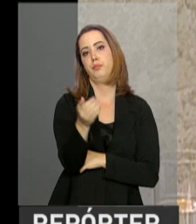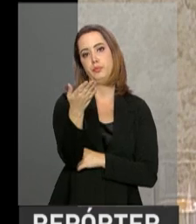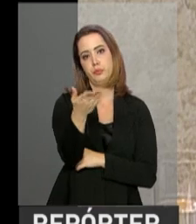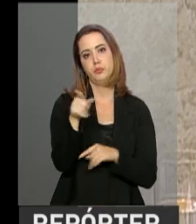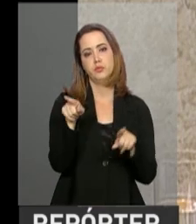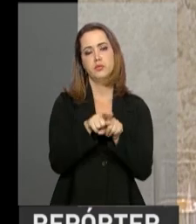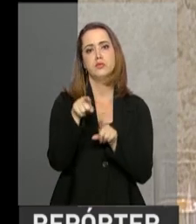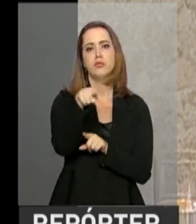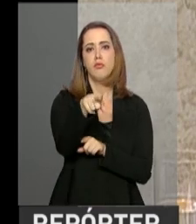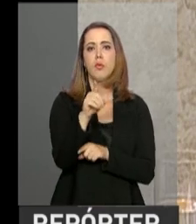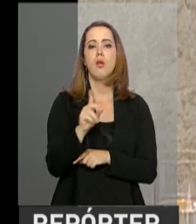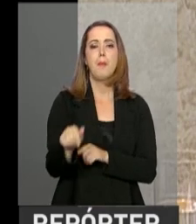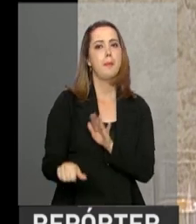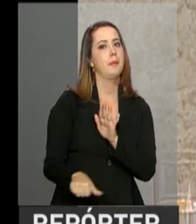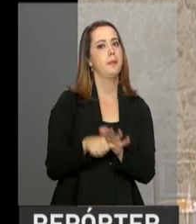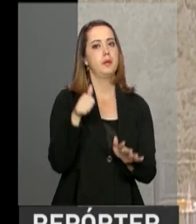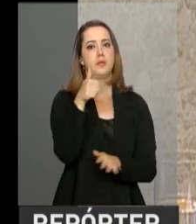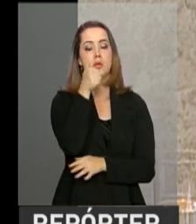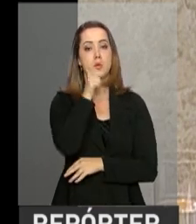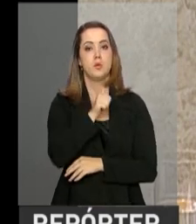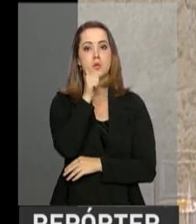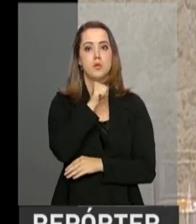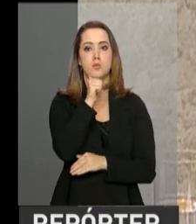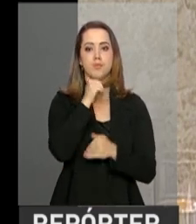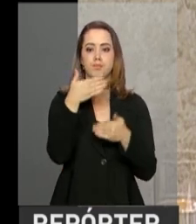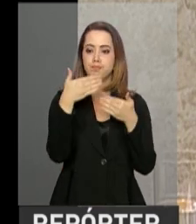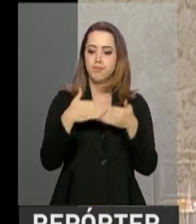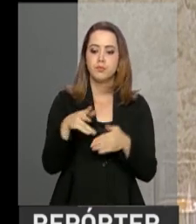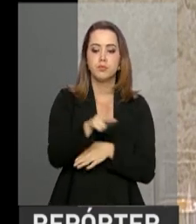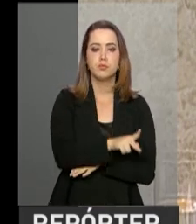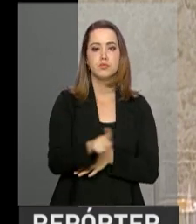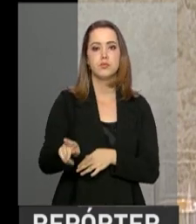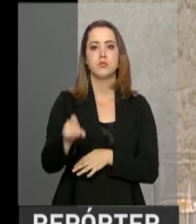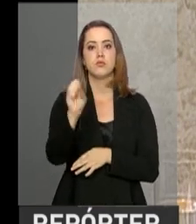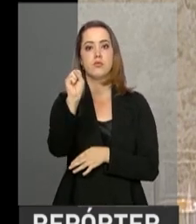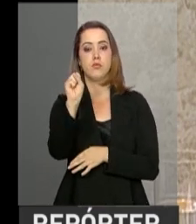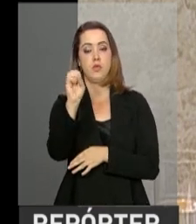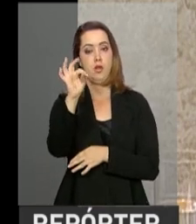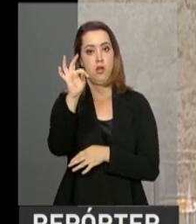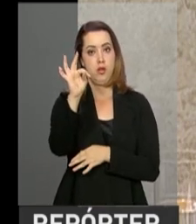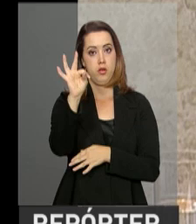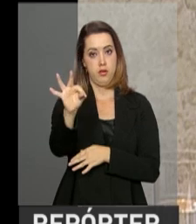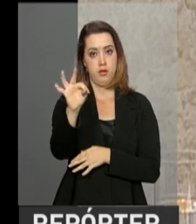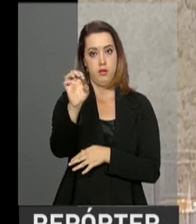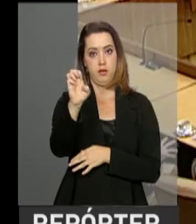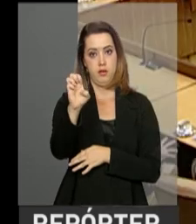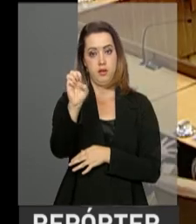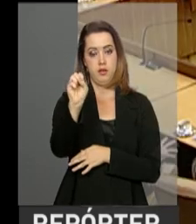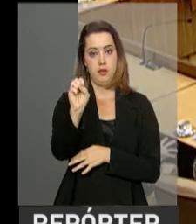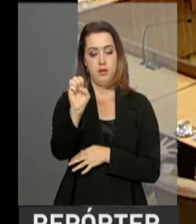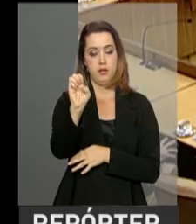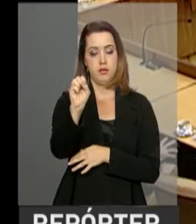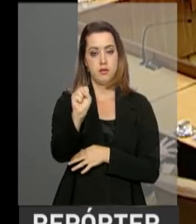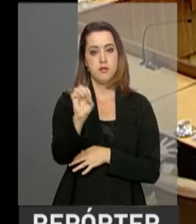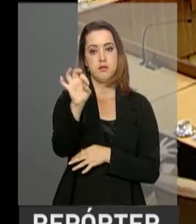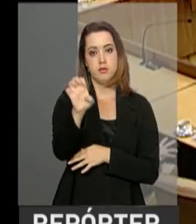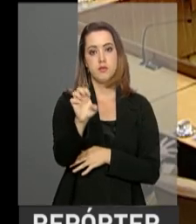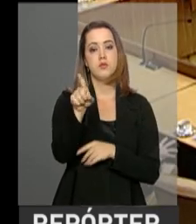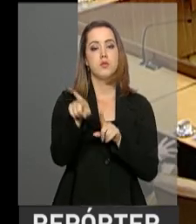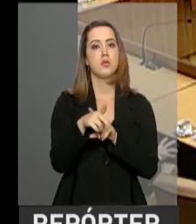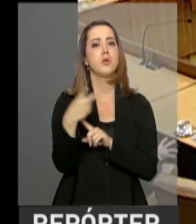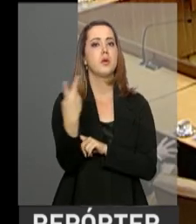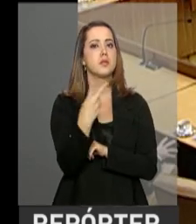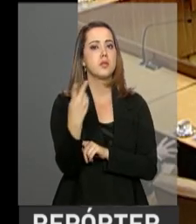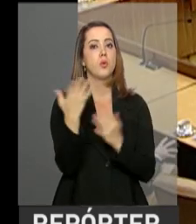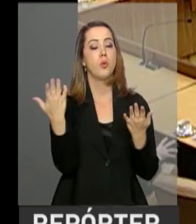Carmen Lúcia foi a primeira mulher a presidir o Tribunal Superior Eleitoral o TSE e é a segunda a